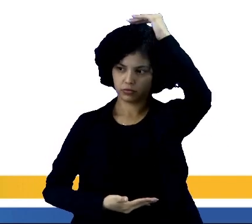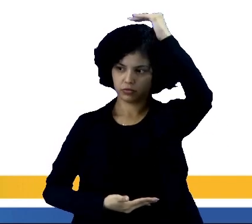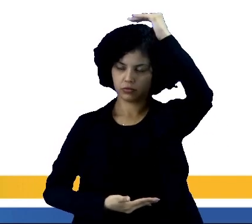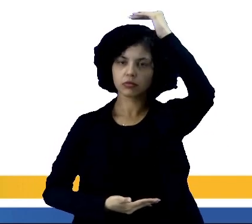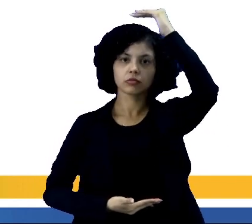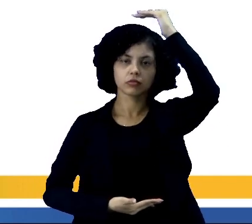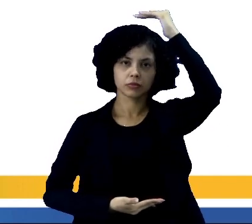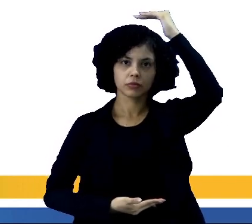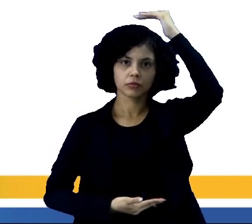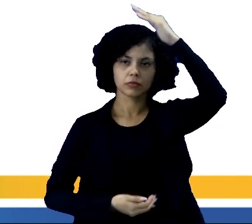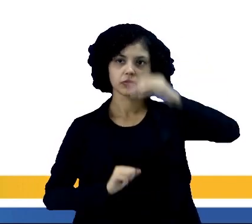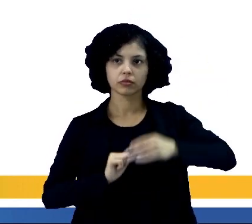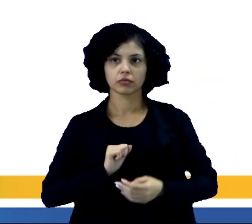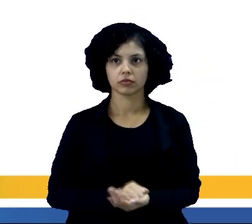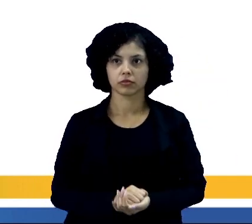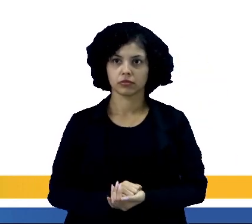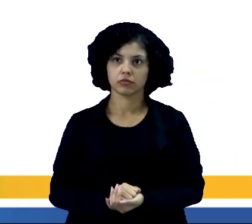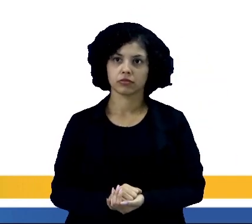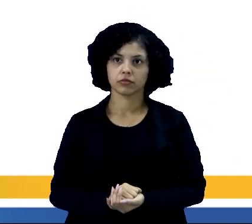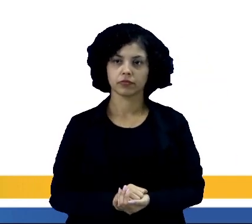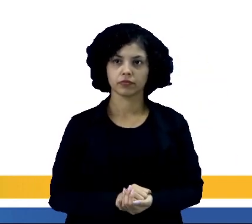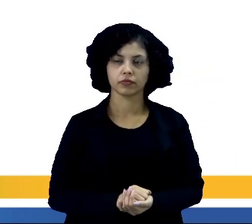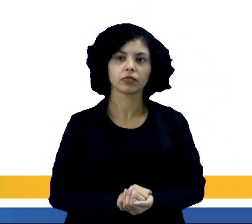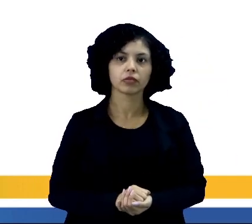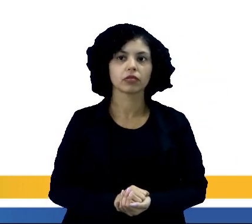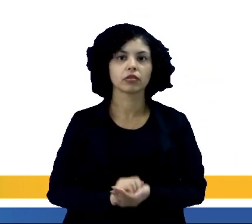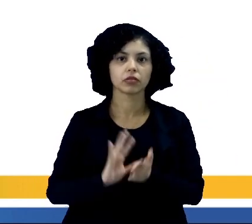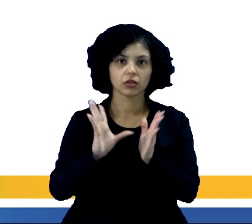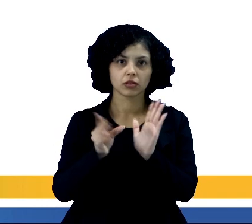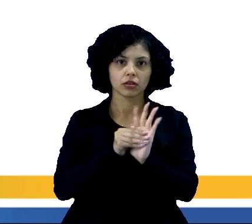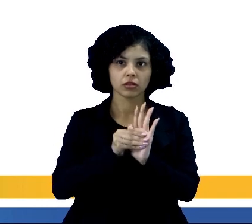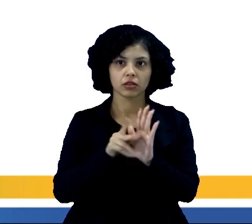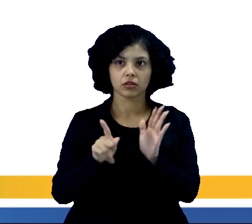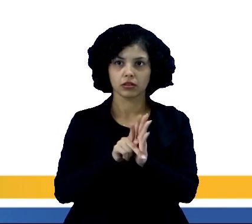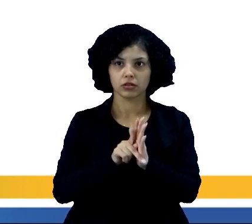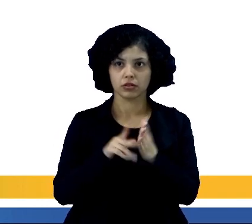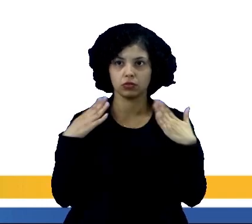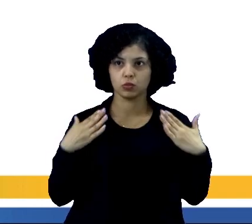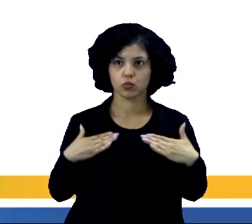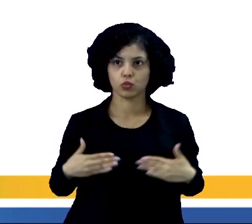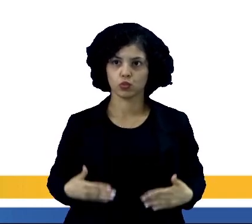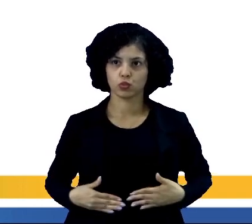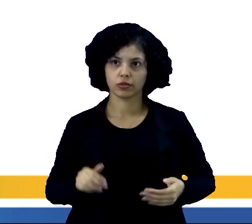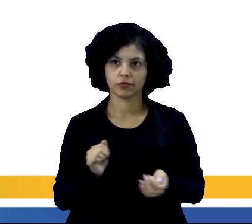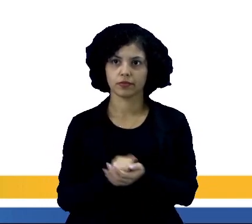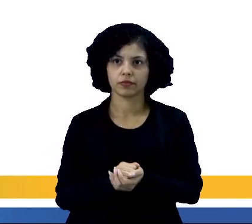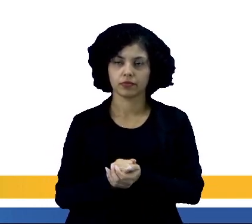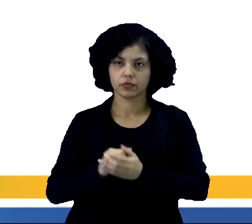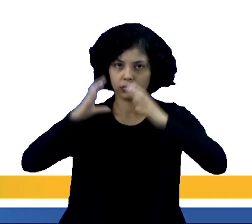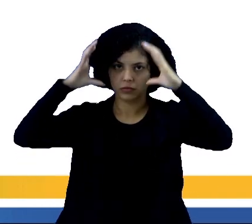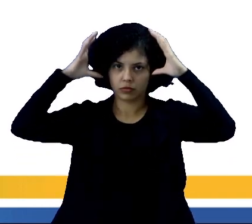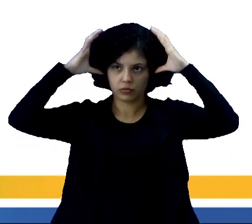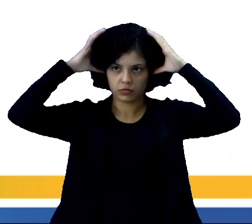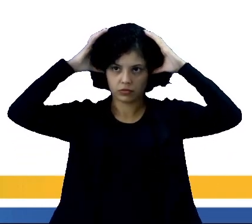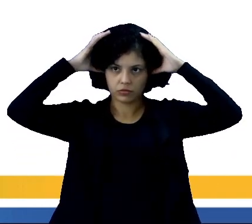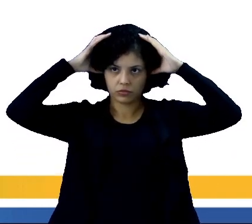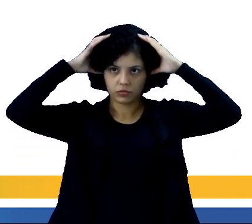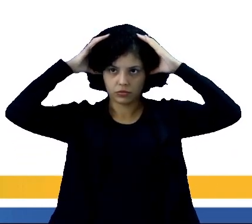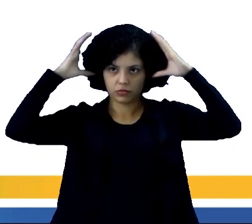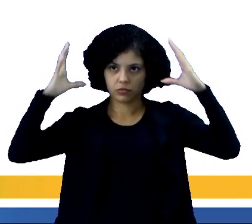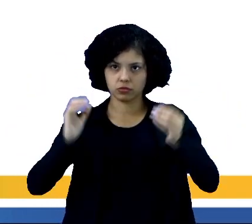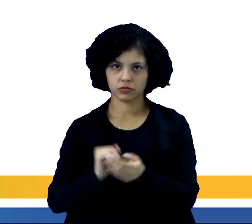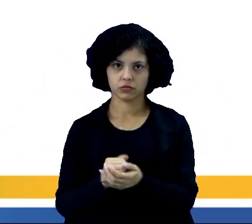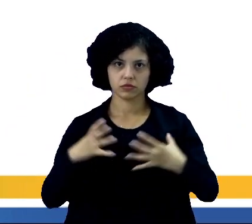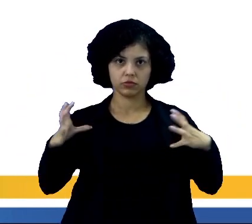linha principal, é a parte, vamos colocar aqui como fixa do corpo, tá bom? Ele é composto pela caixa craniana,